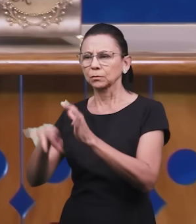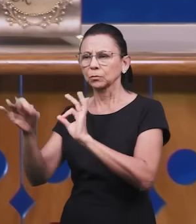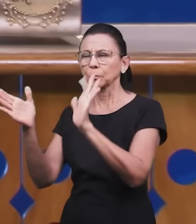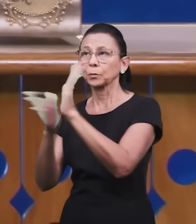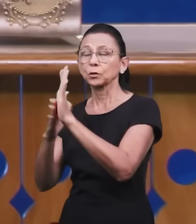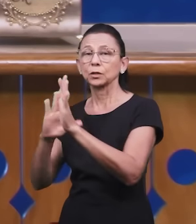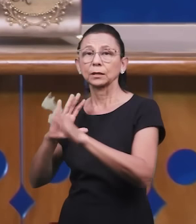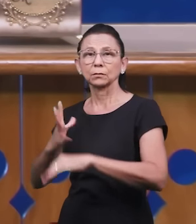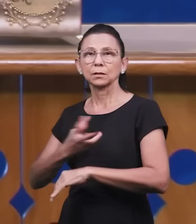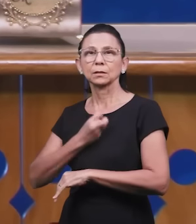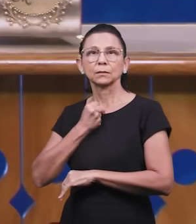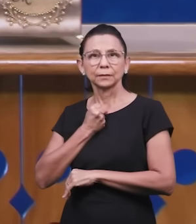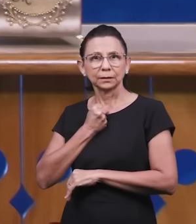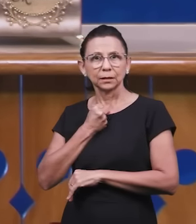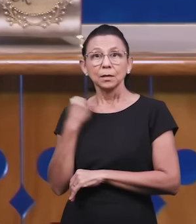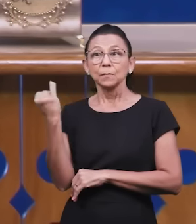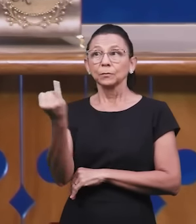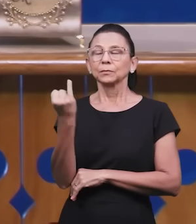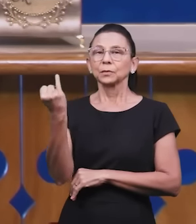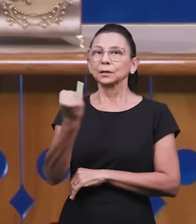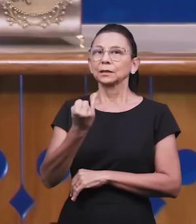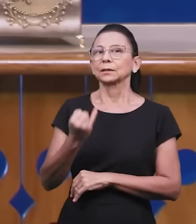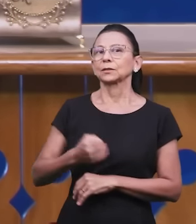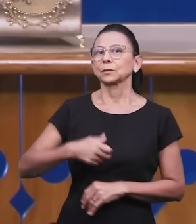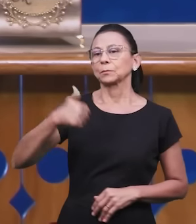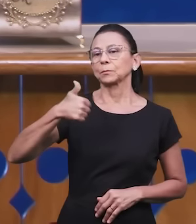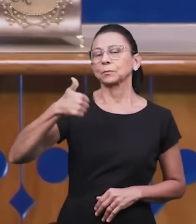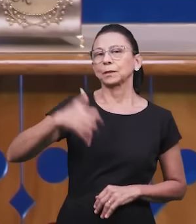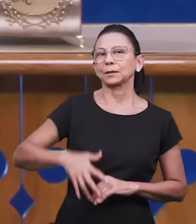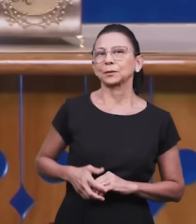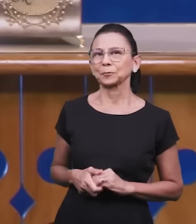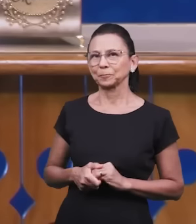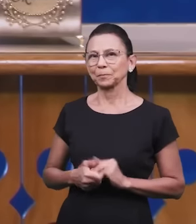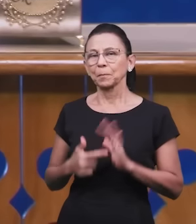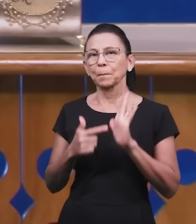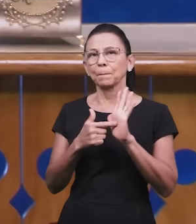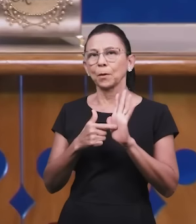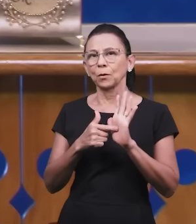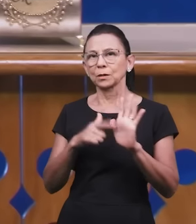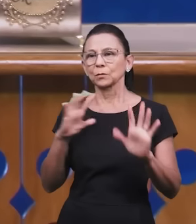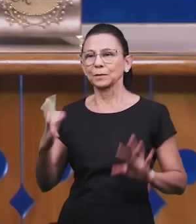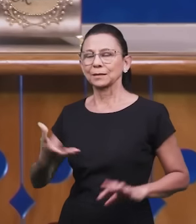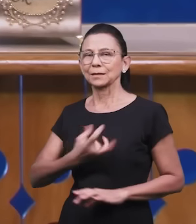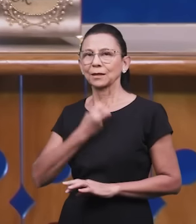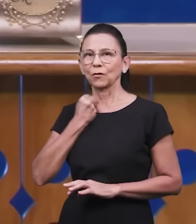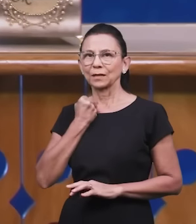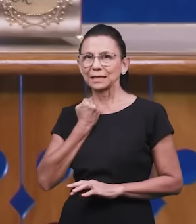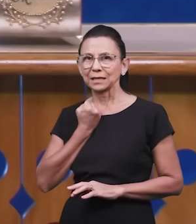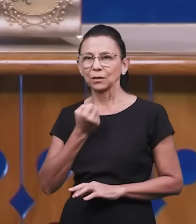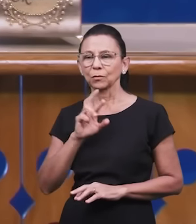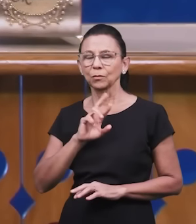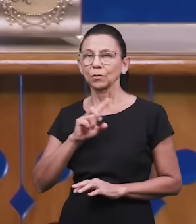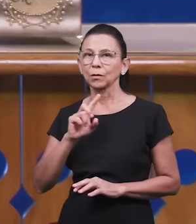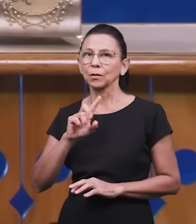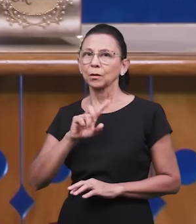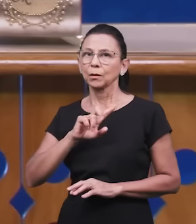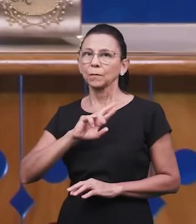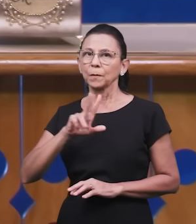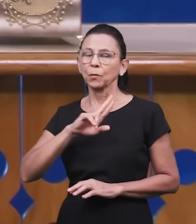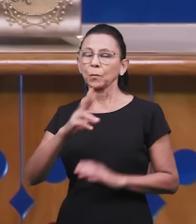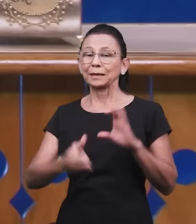redentora, é algo muito importante para nós, porque, primeiro, ela fala de uma redenção, não fala de uma criação. Ela fala de